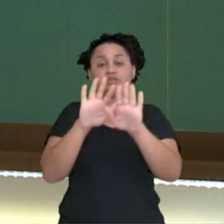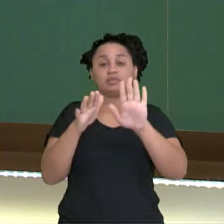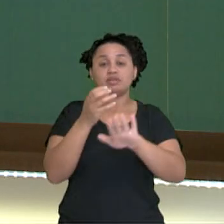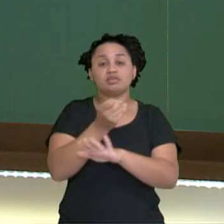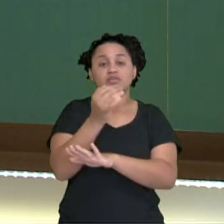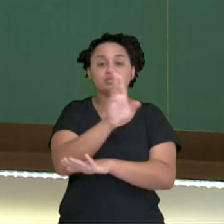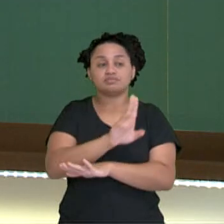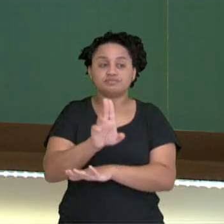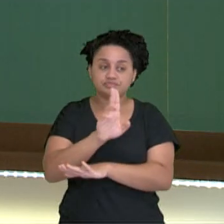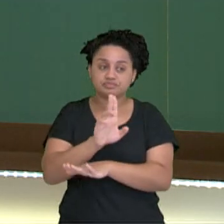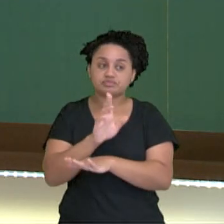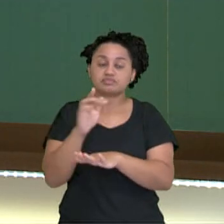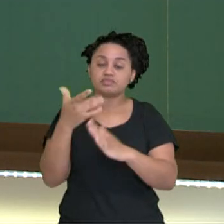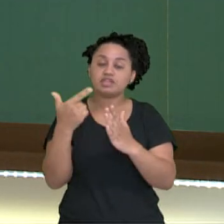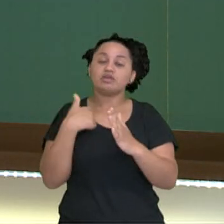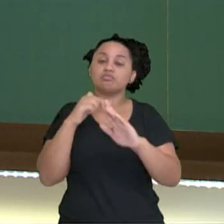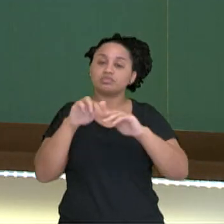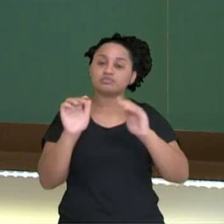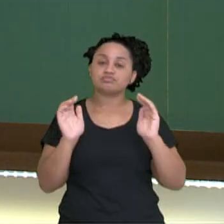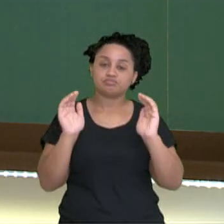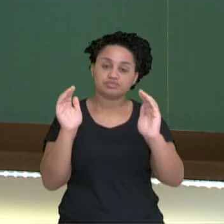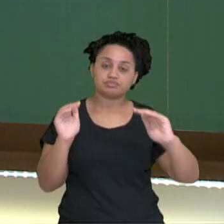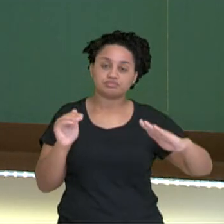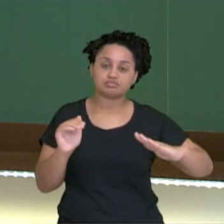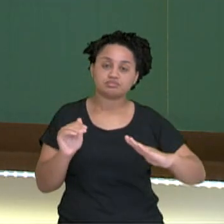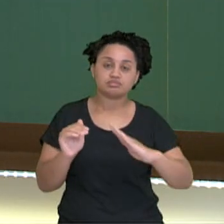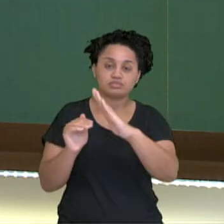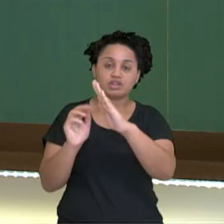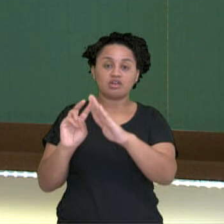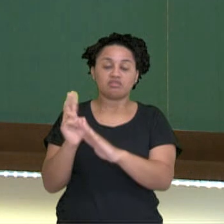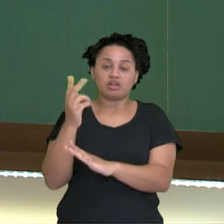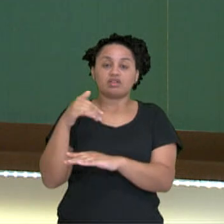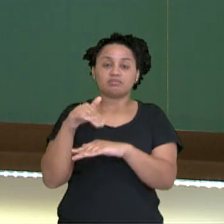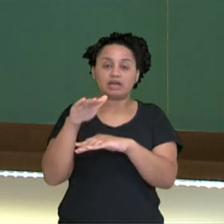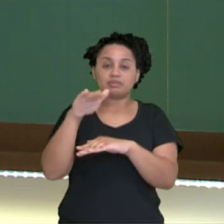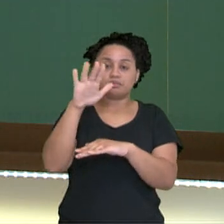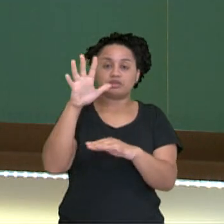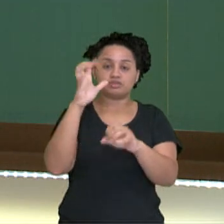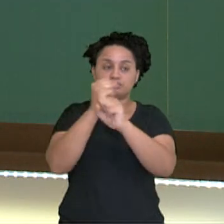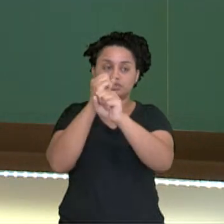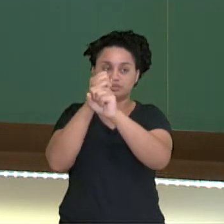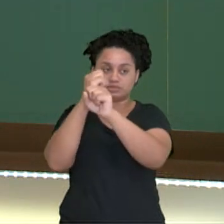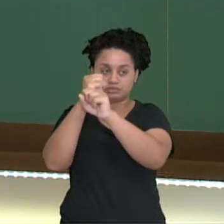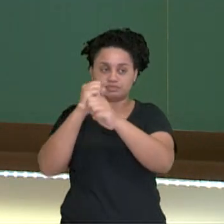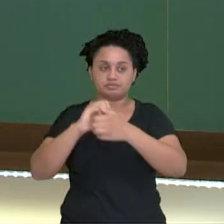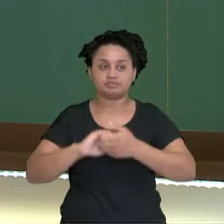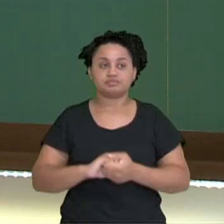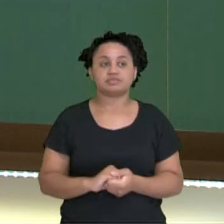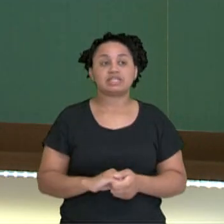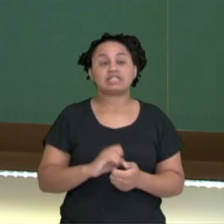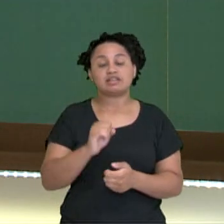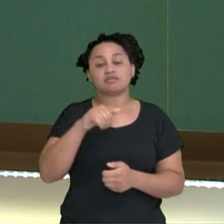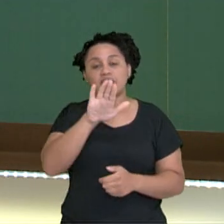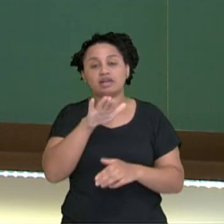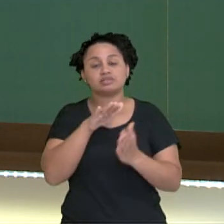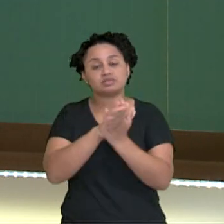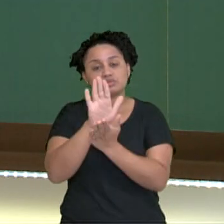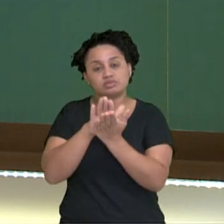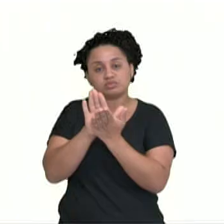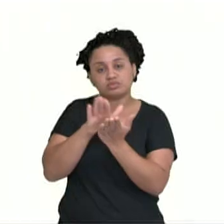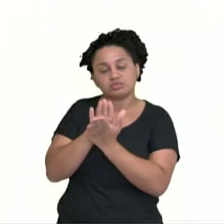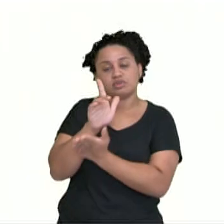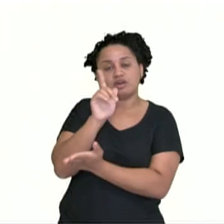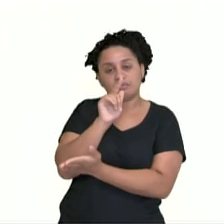uma função crescente, valores que vão subir, tá bom? Quanto maior o consumo C de